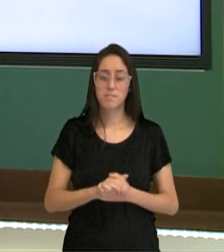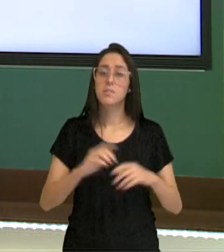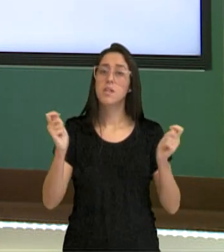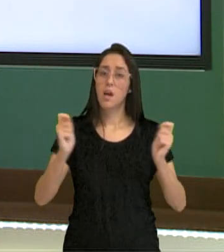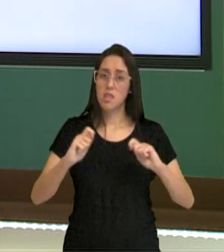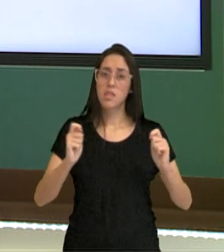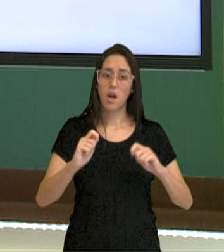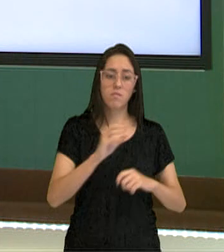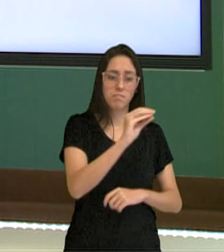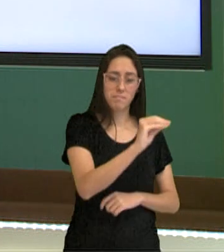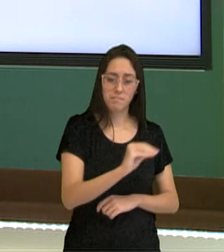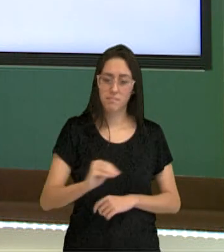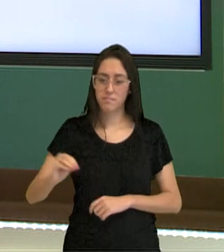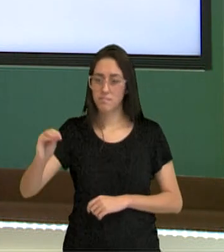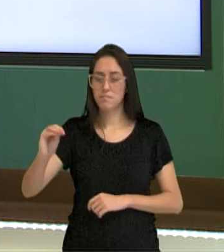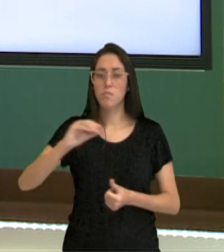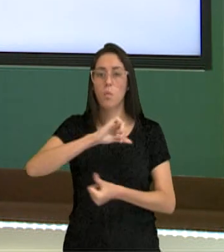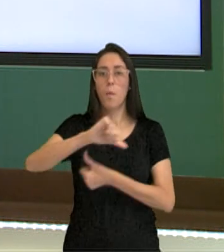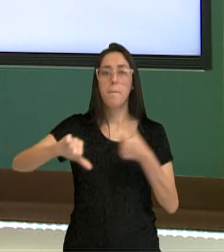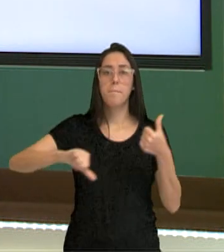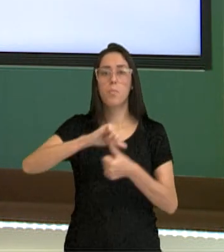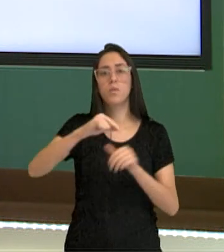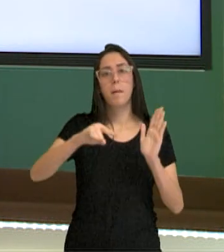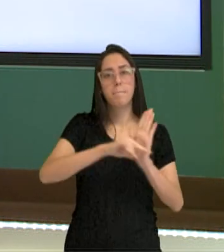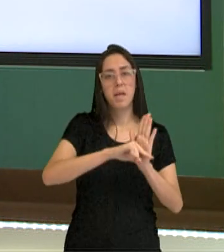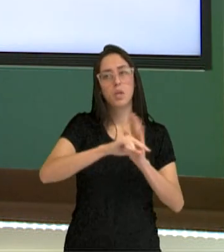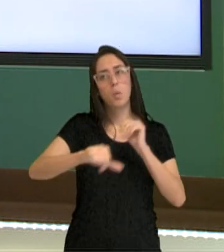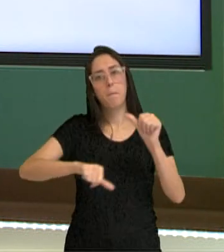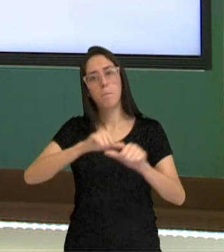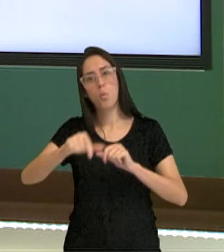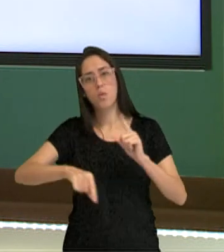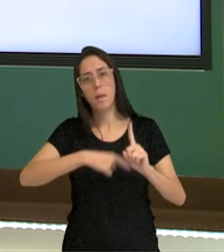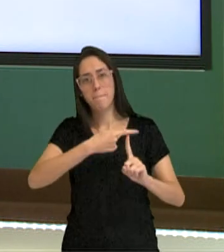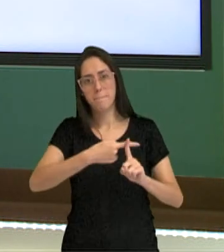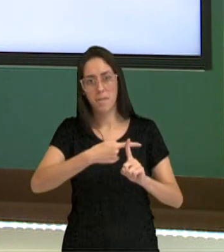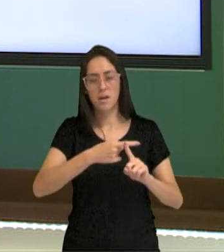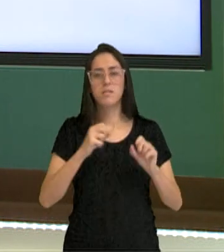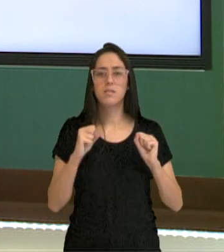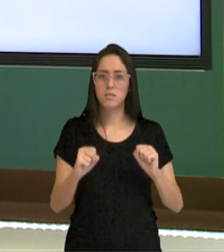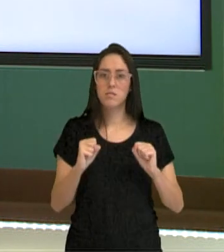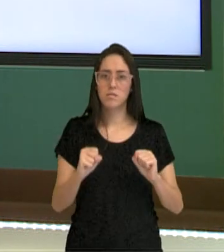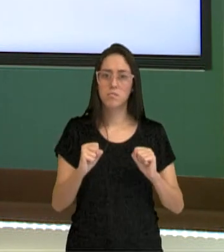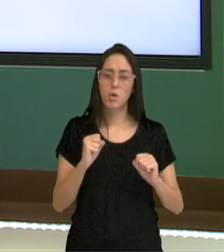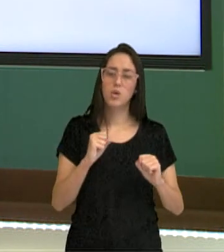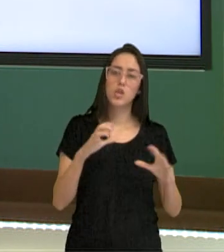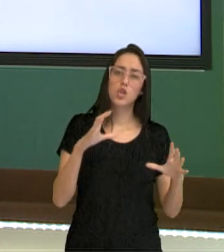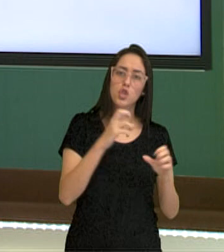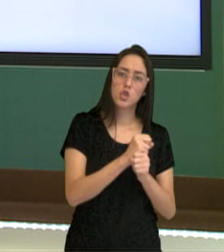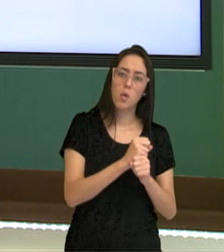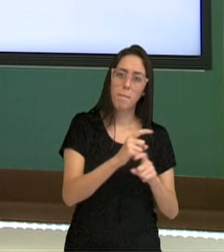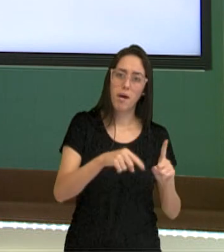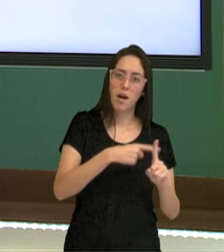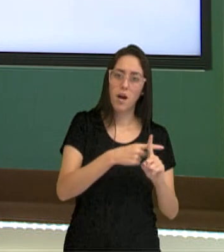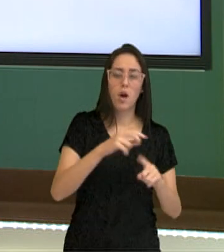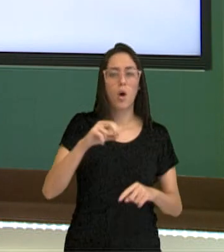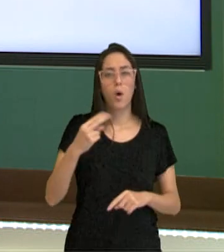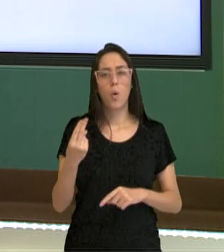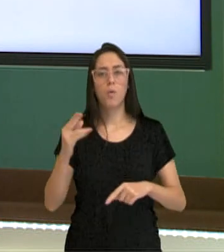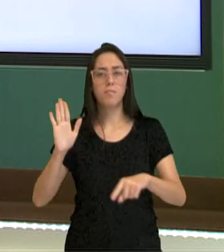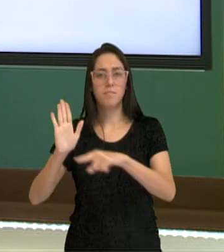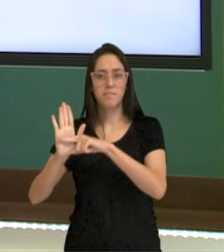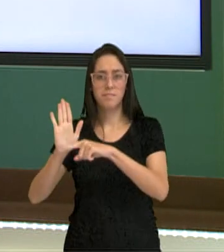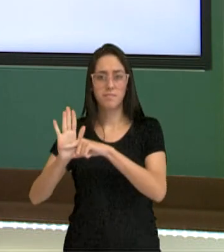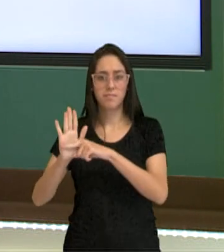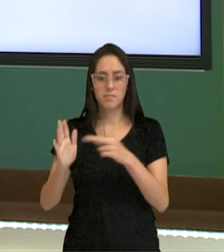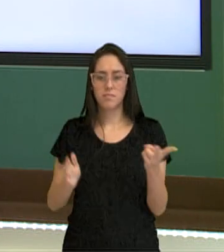passar para o outro lado com a operação contrária. Porque a ideia por trás é essa. Somar ou subtrair qualquer coisa dos dois lados da